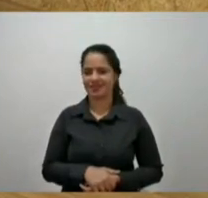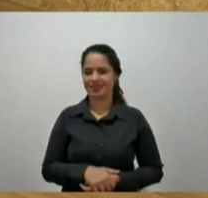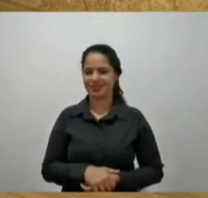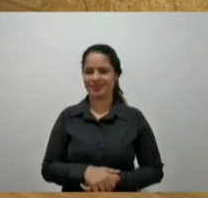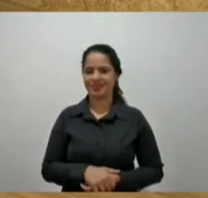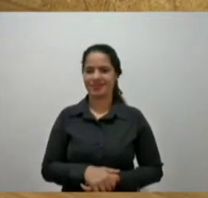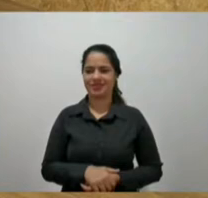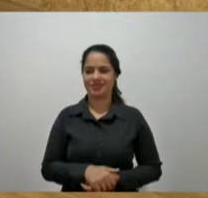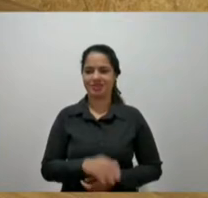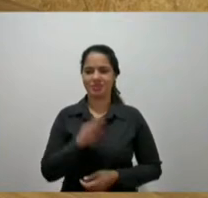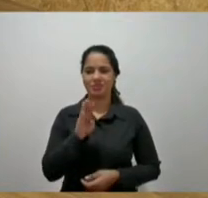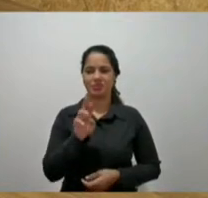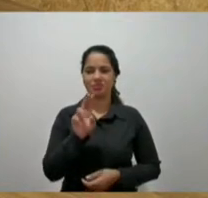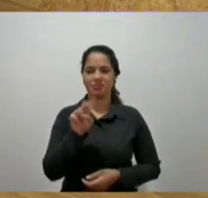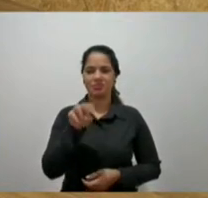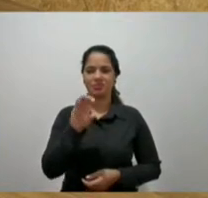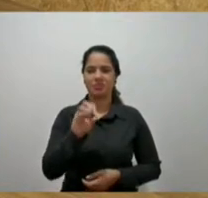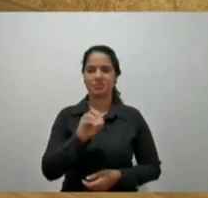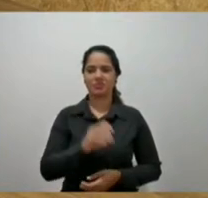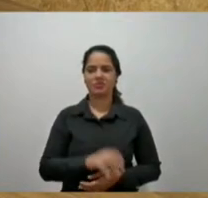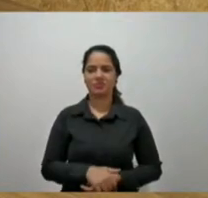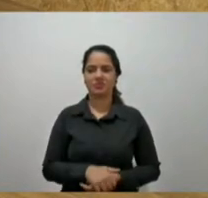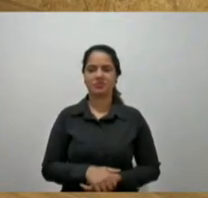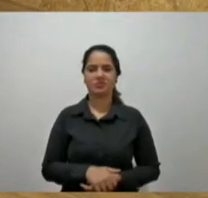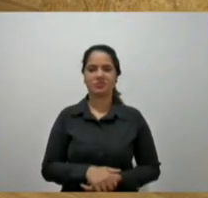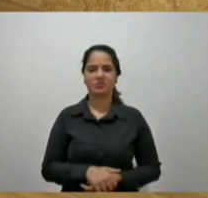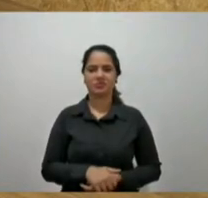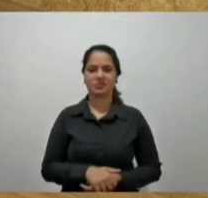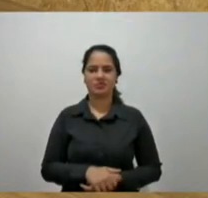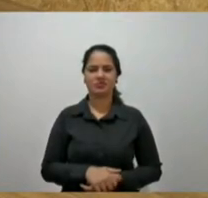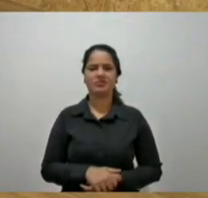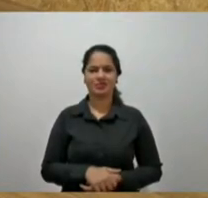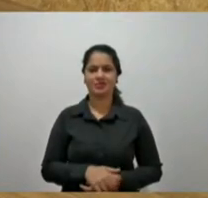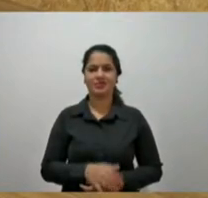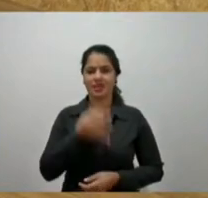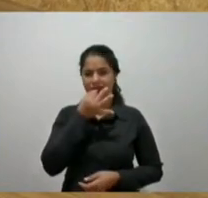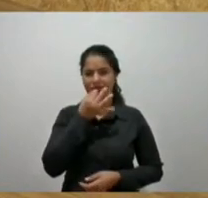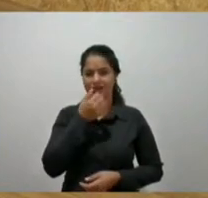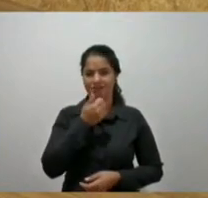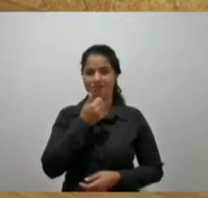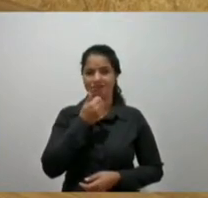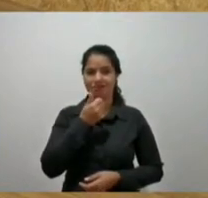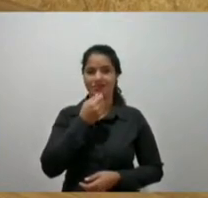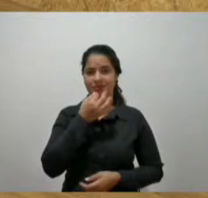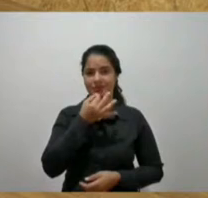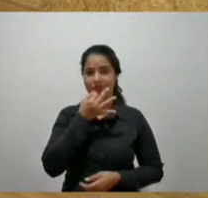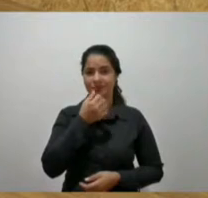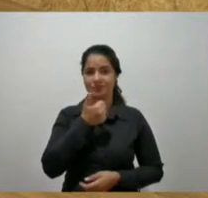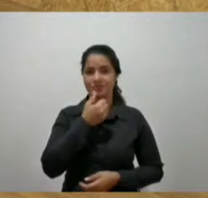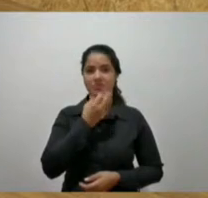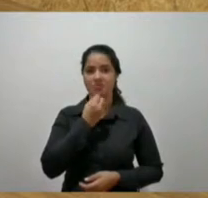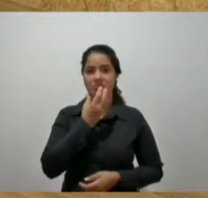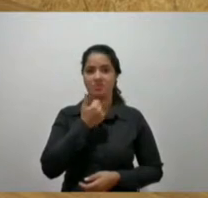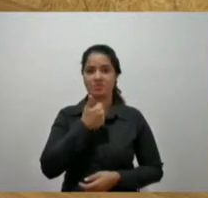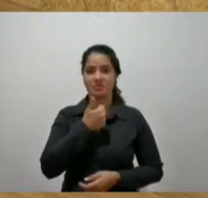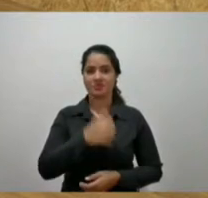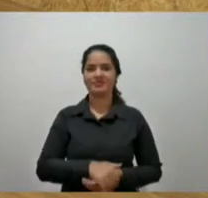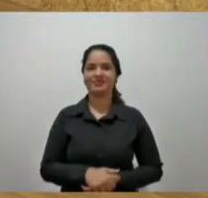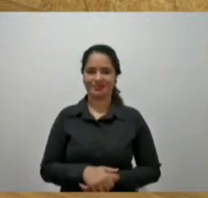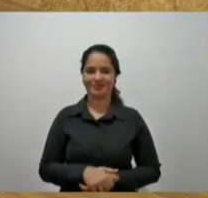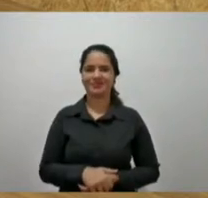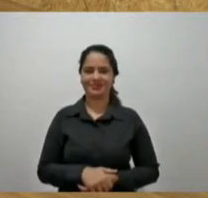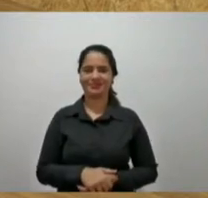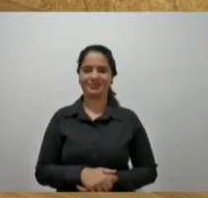Garfinkel. Não, eu estou com agora, áudio. Agora foi. Eu ouço você. Show. Garfinkel, eu queria que você dissesse